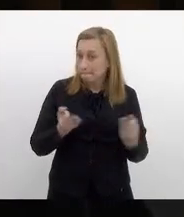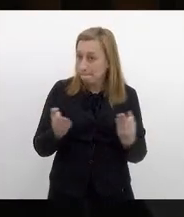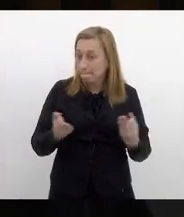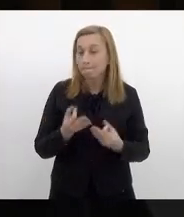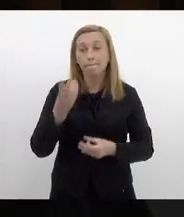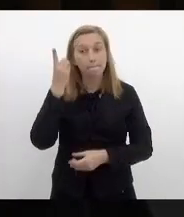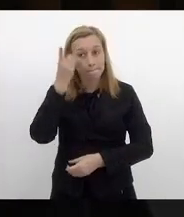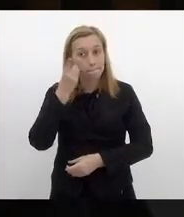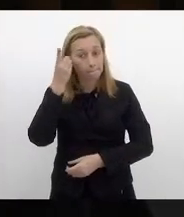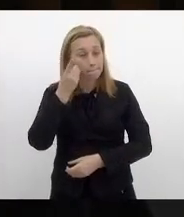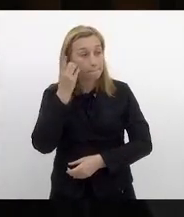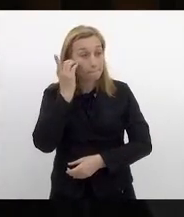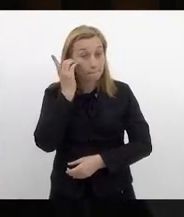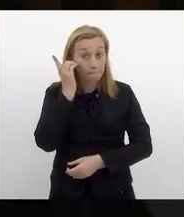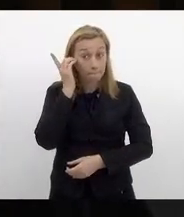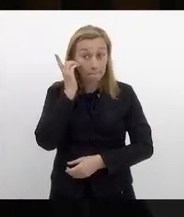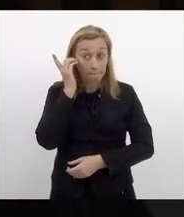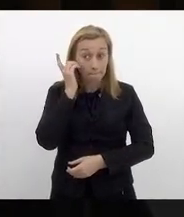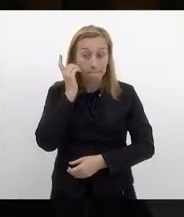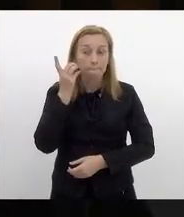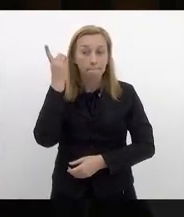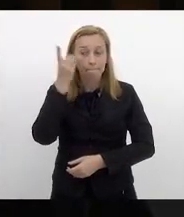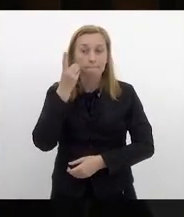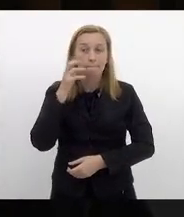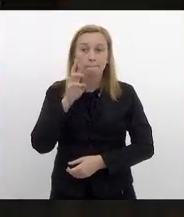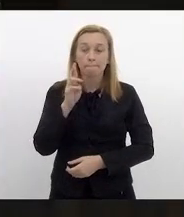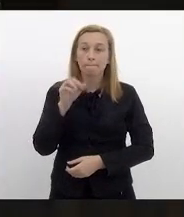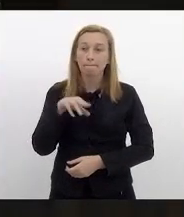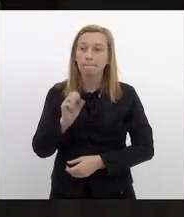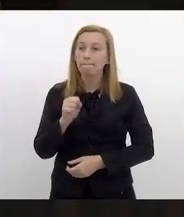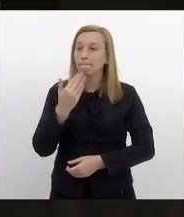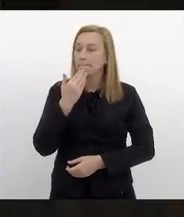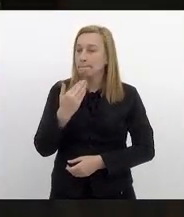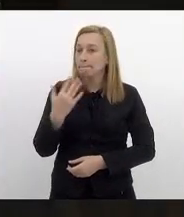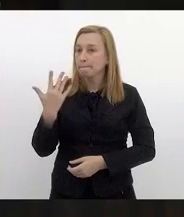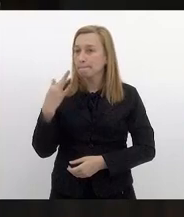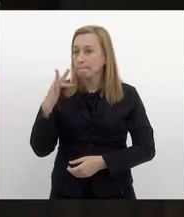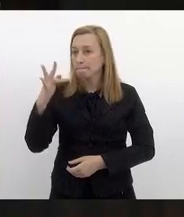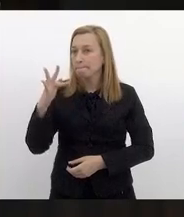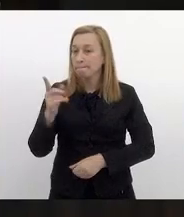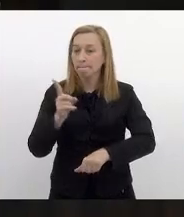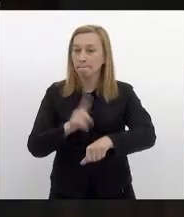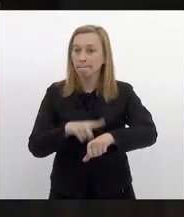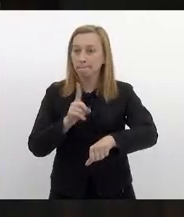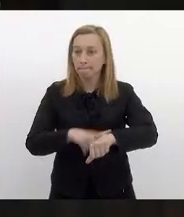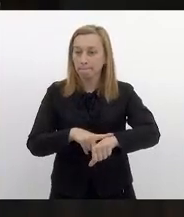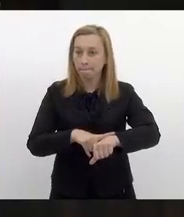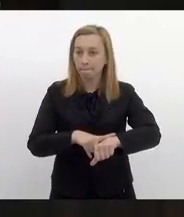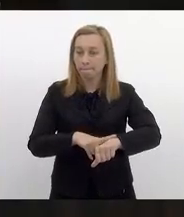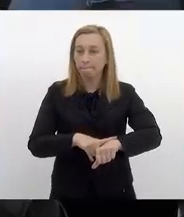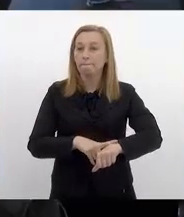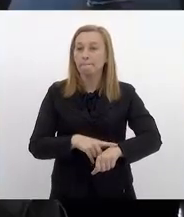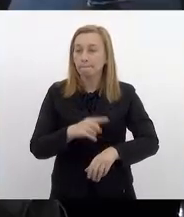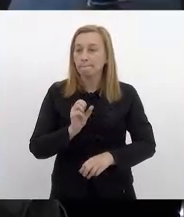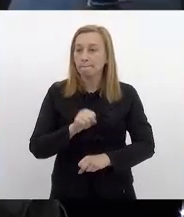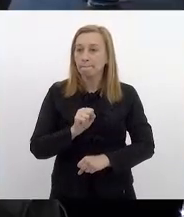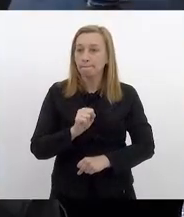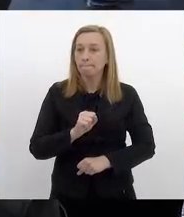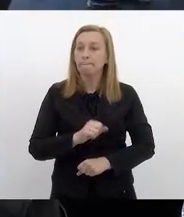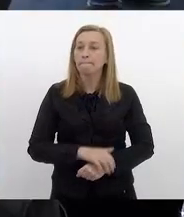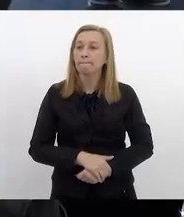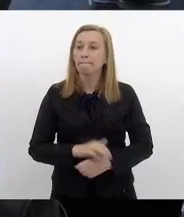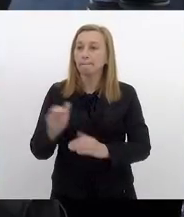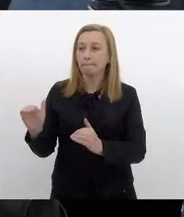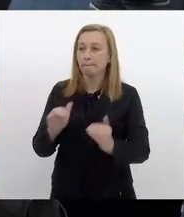Perfeitamente, deputado. Deputado Rubens, bom tempo. Só peço que seja breve, porque o tempo do deputado... Corroborar com Vossa